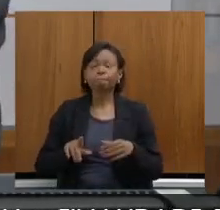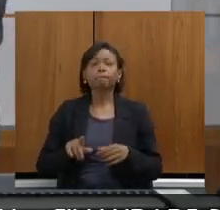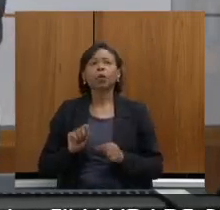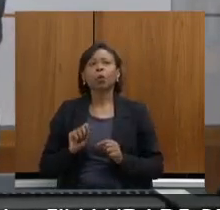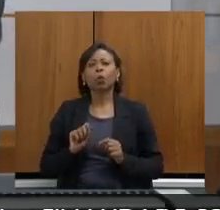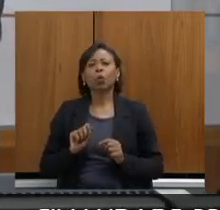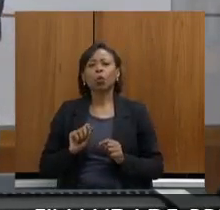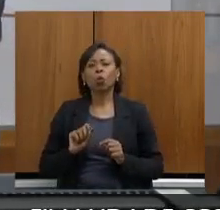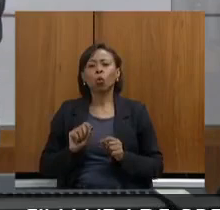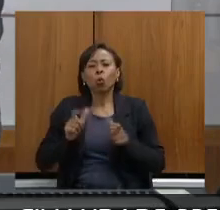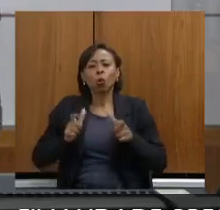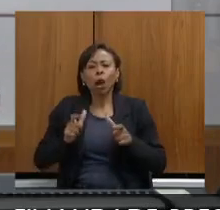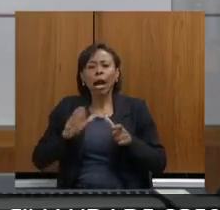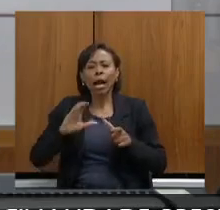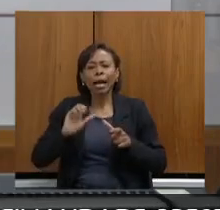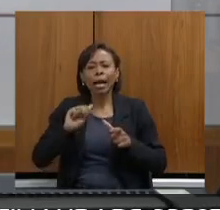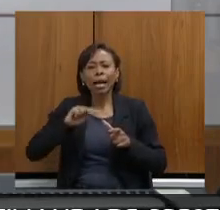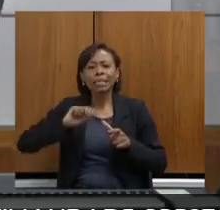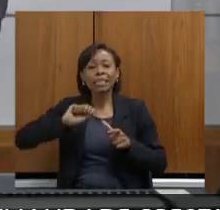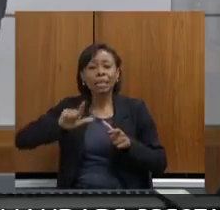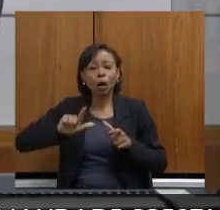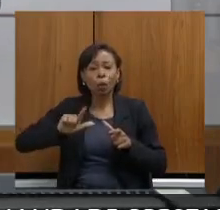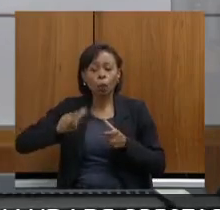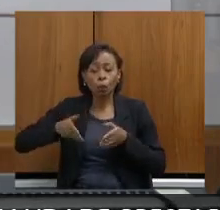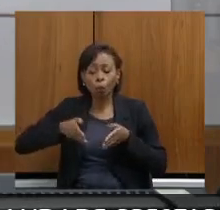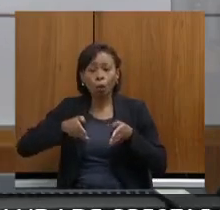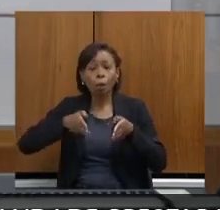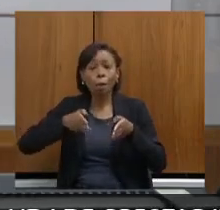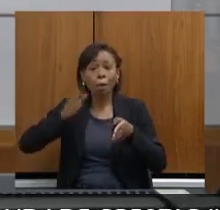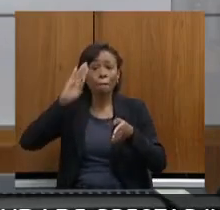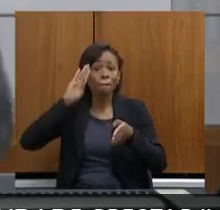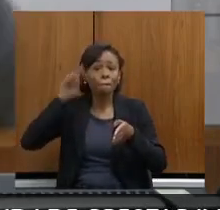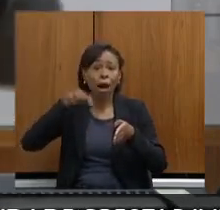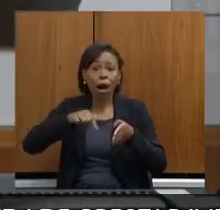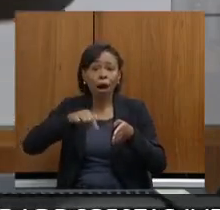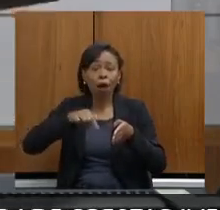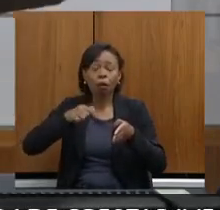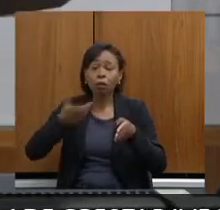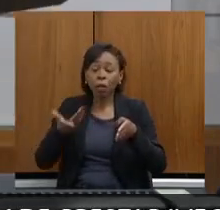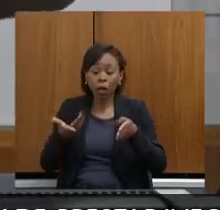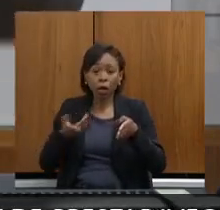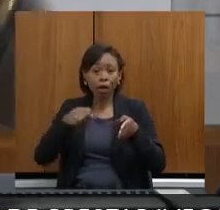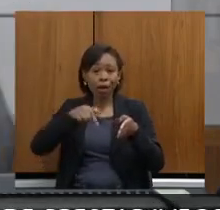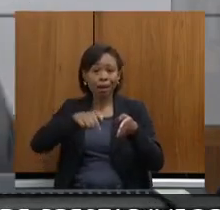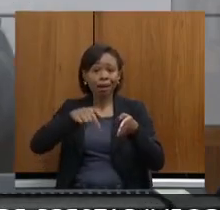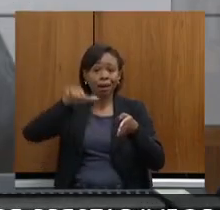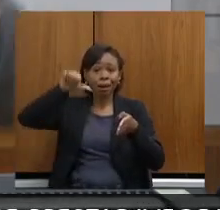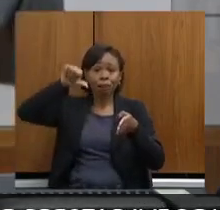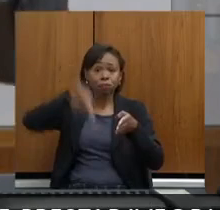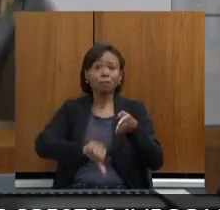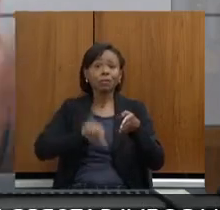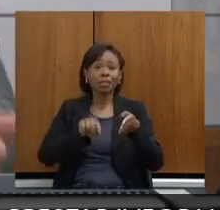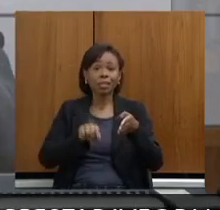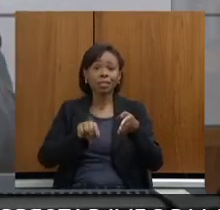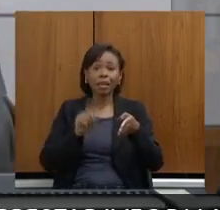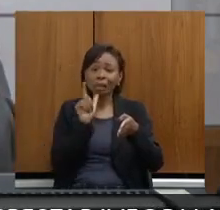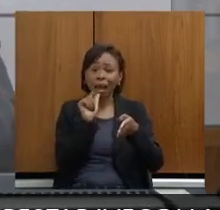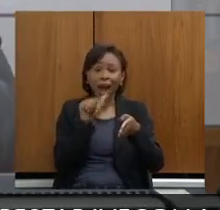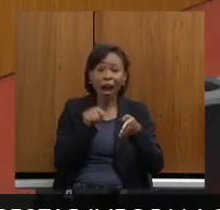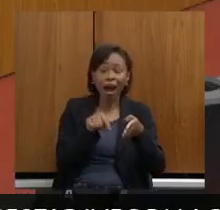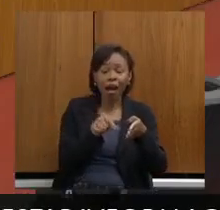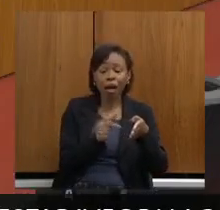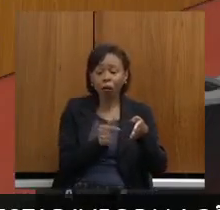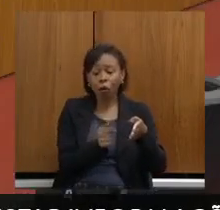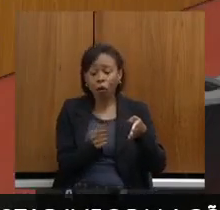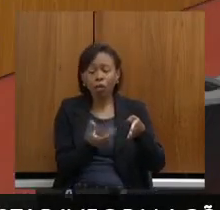principal secretária tá furado permeia o canal o canal principal que pega água do São Francisco